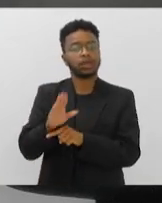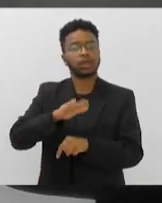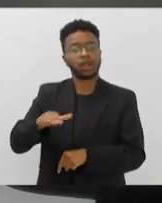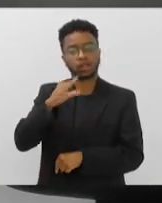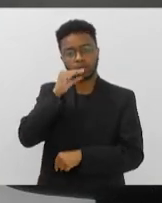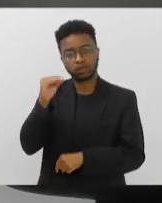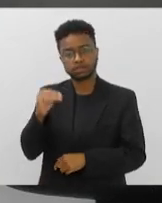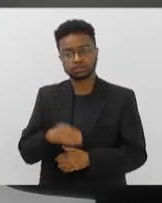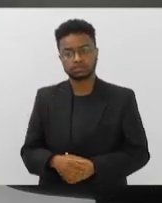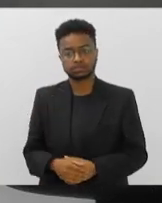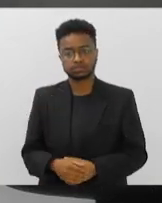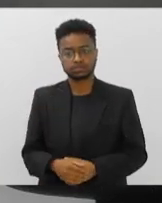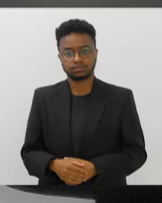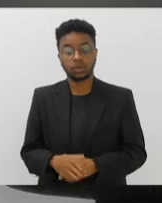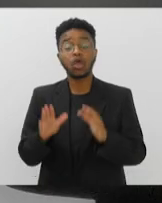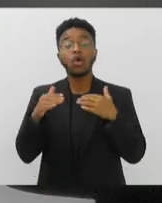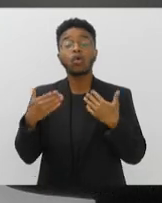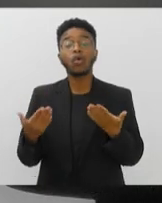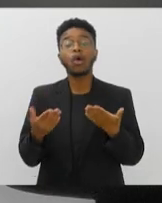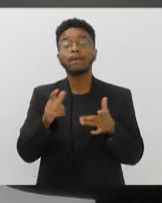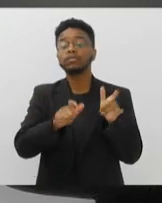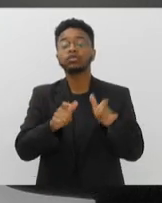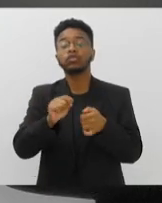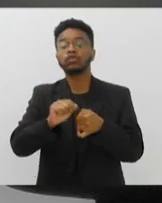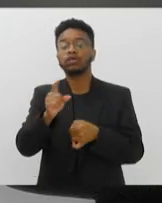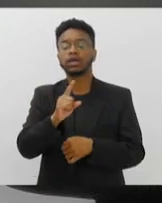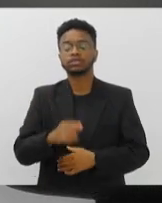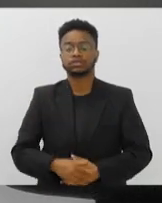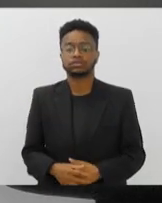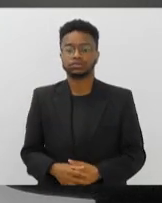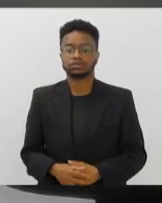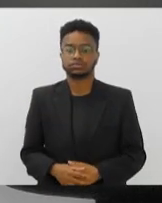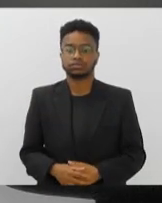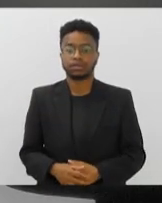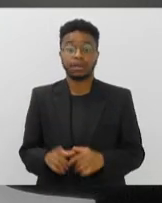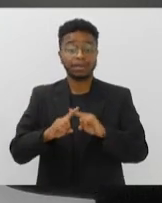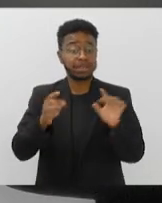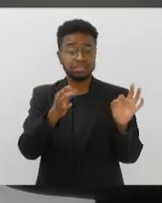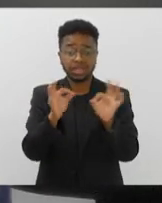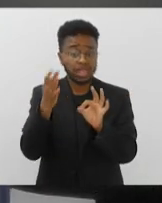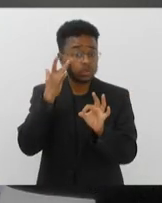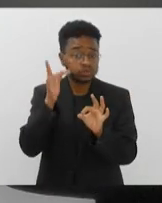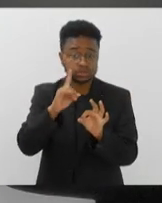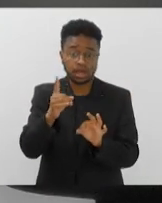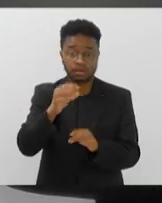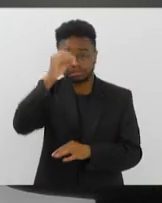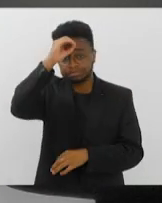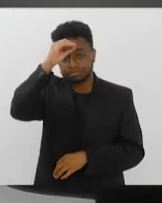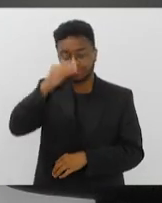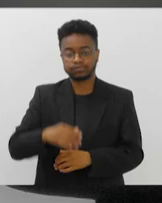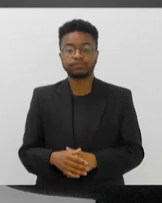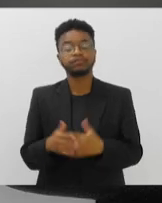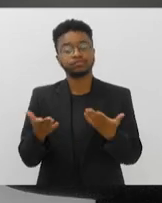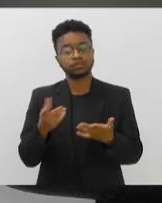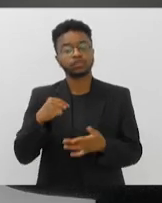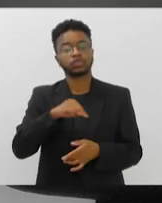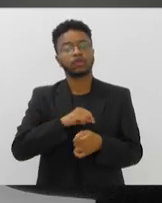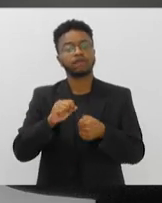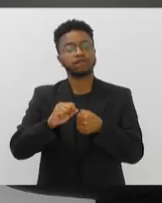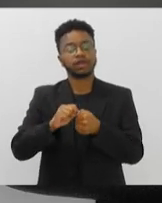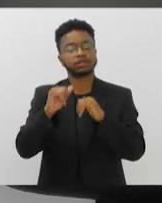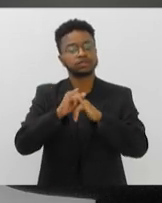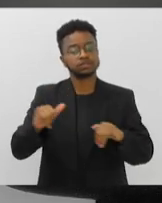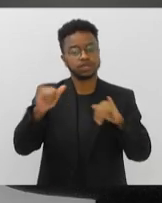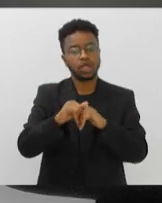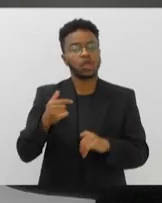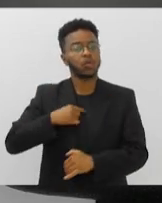etc qual o empresário que não vai fazer gente mas eles não sabem e a gente faz essas campanhas eu lembro um colega do tribunal que